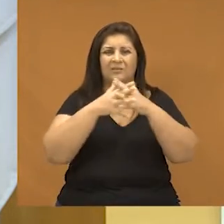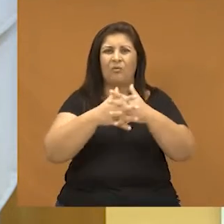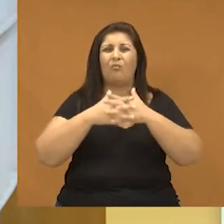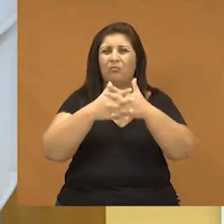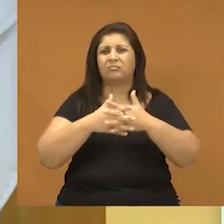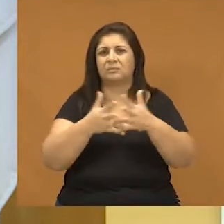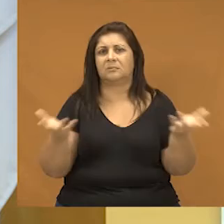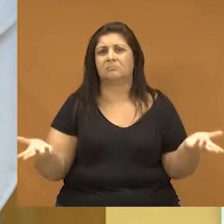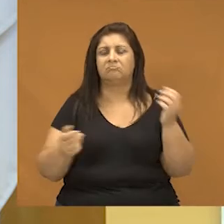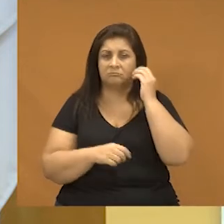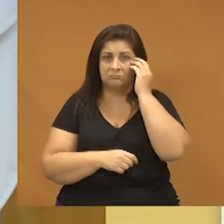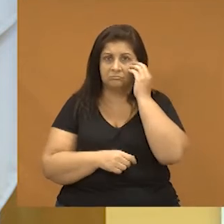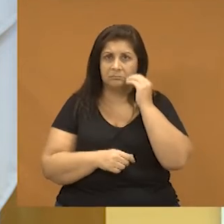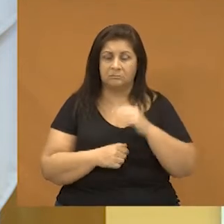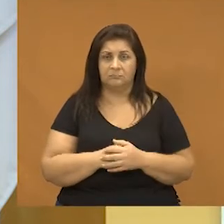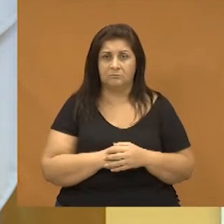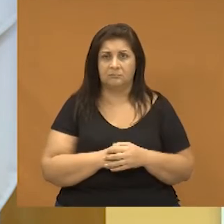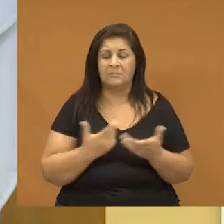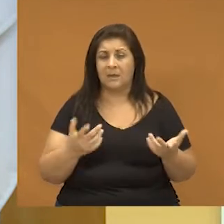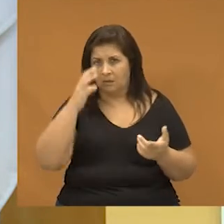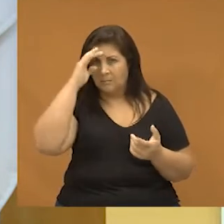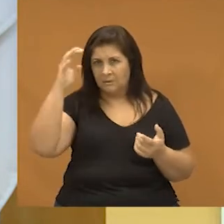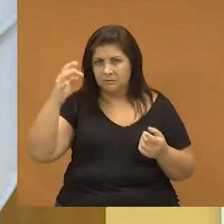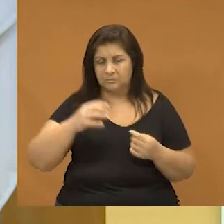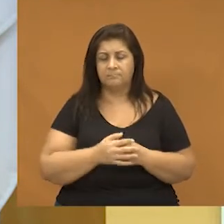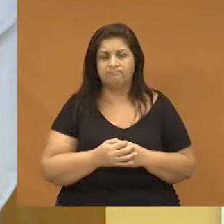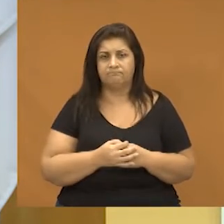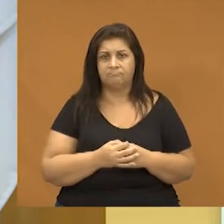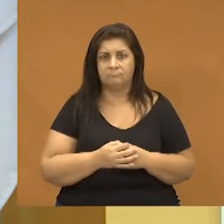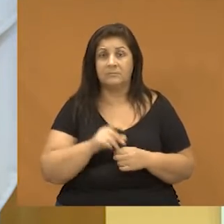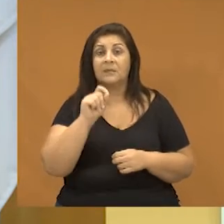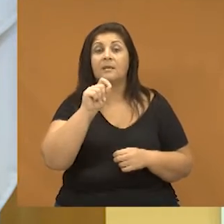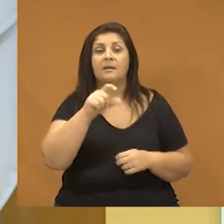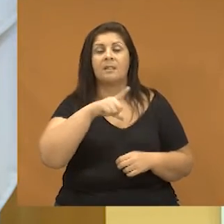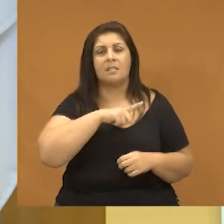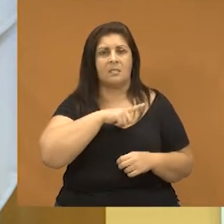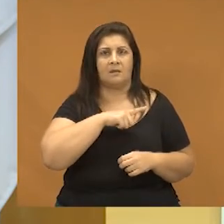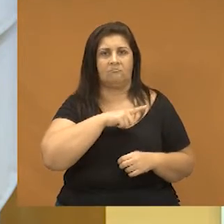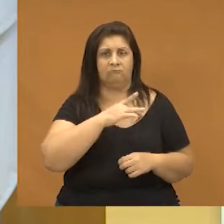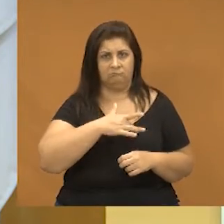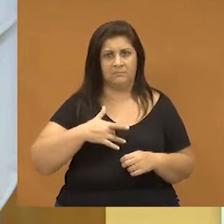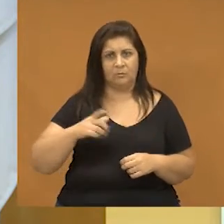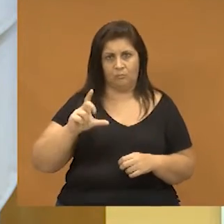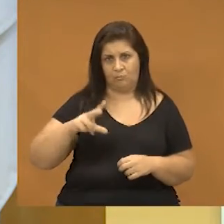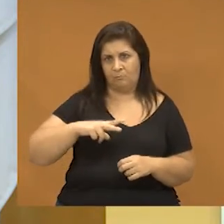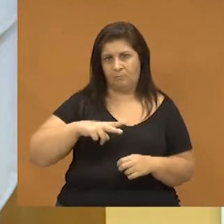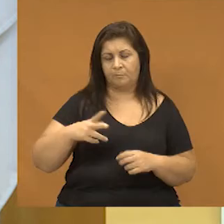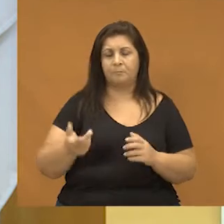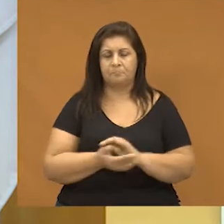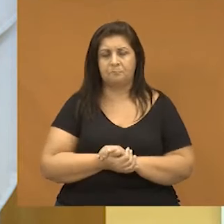que acaba se criando. Porque, imagine bem, quem aqui tem convênio sabe muito bem